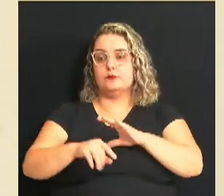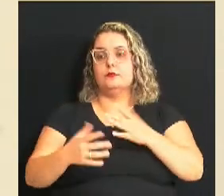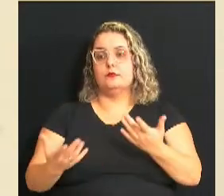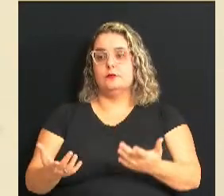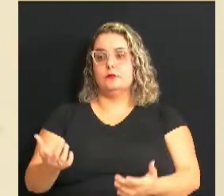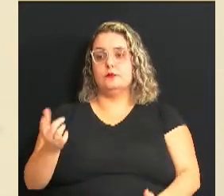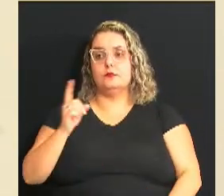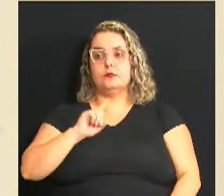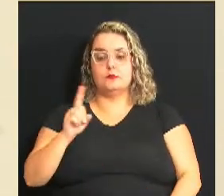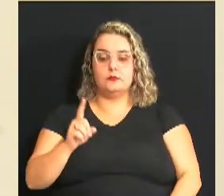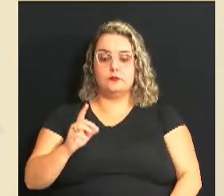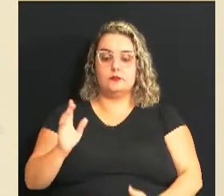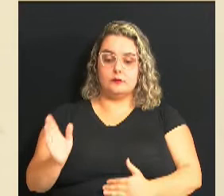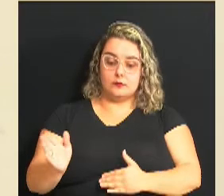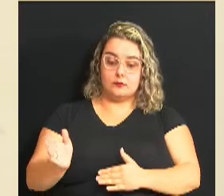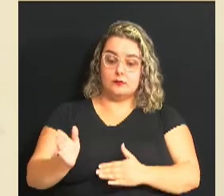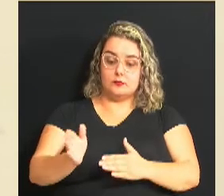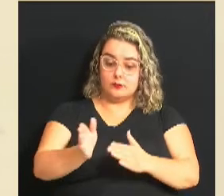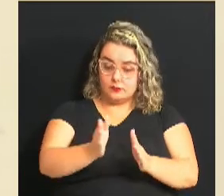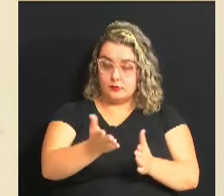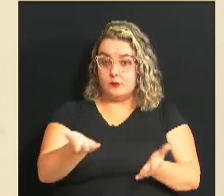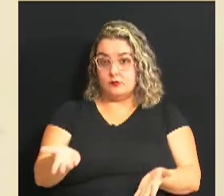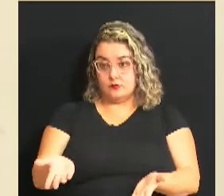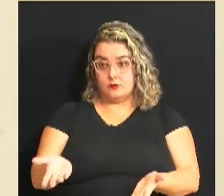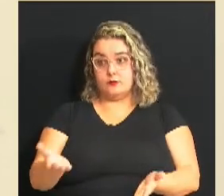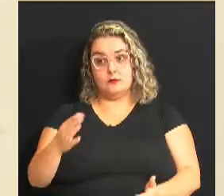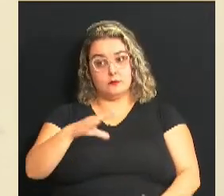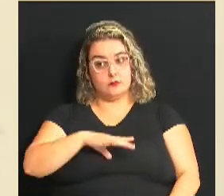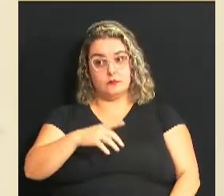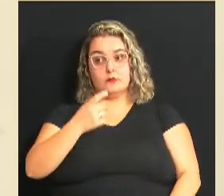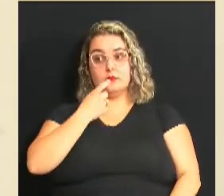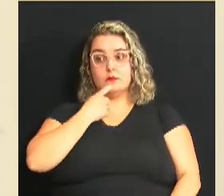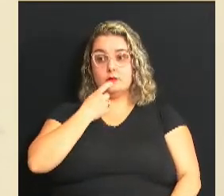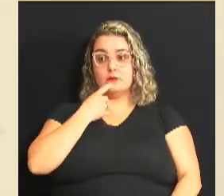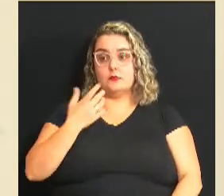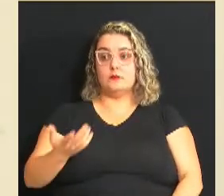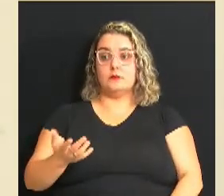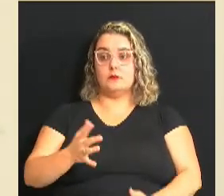o caminho para que a cidade de Campinas